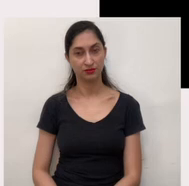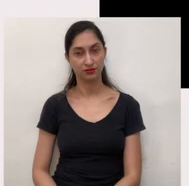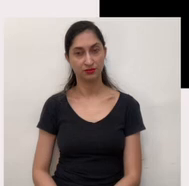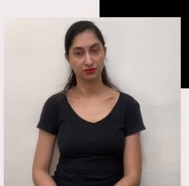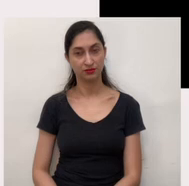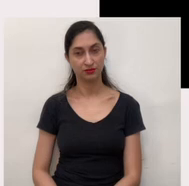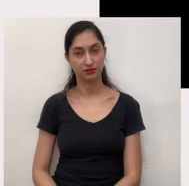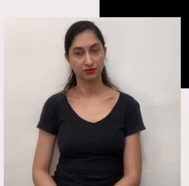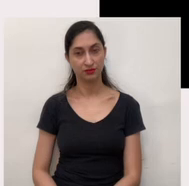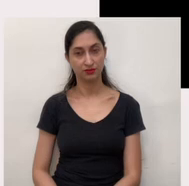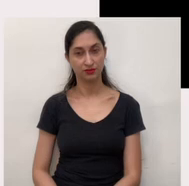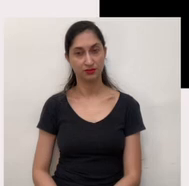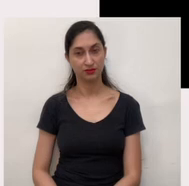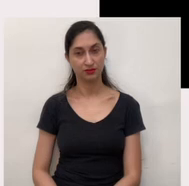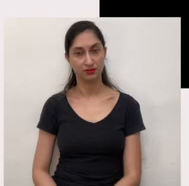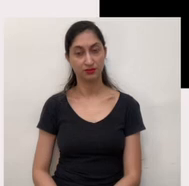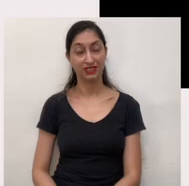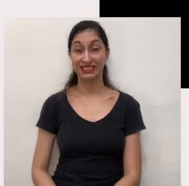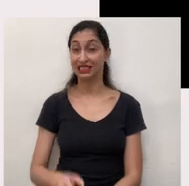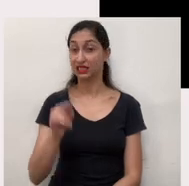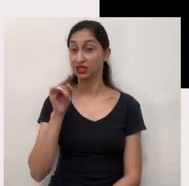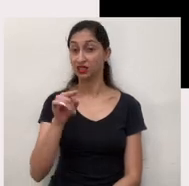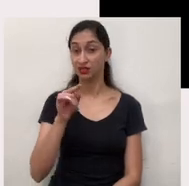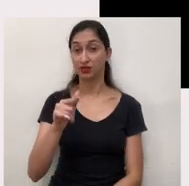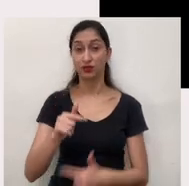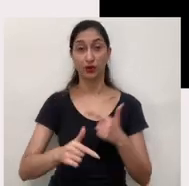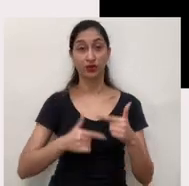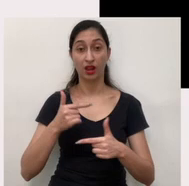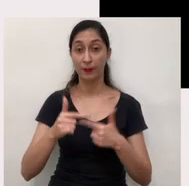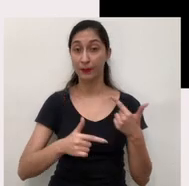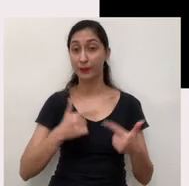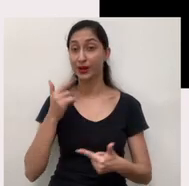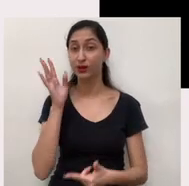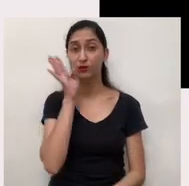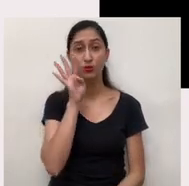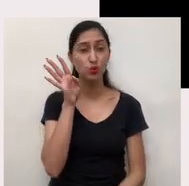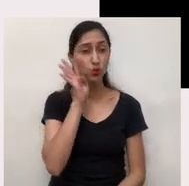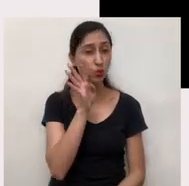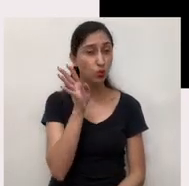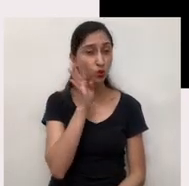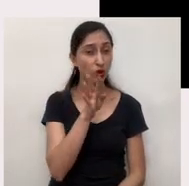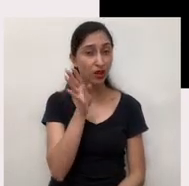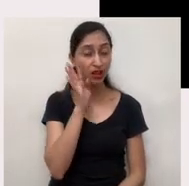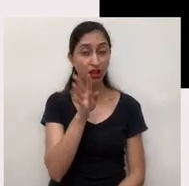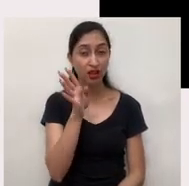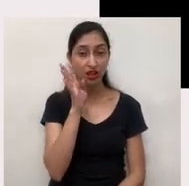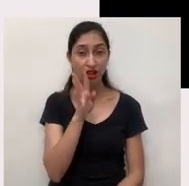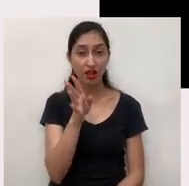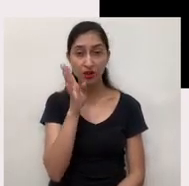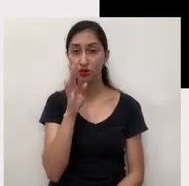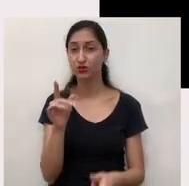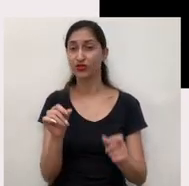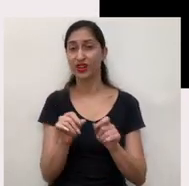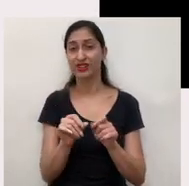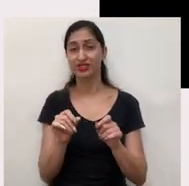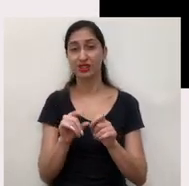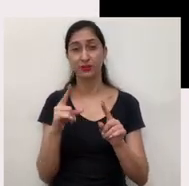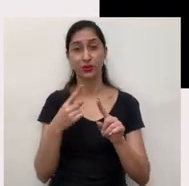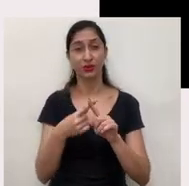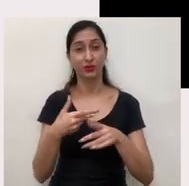Esse foi um trabalho muito, muito legal de fazer, assim, a partir desse convite, né,